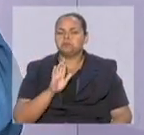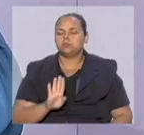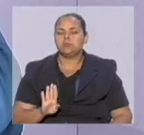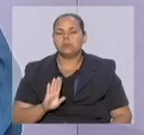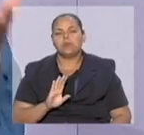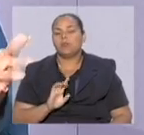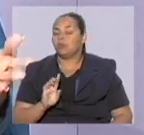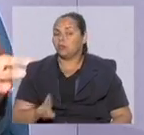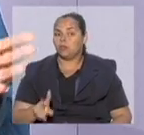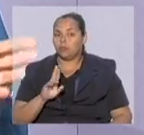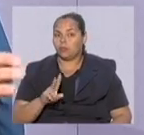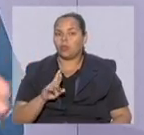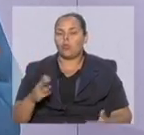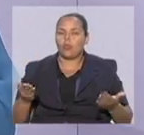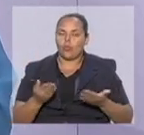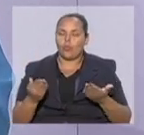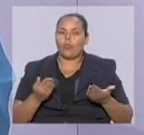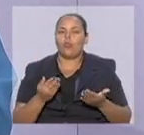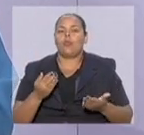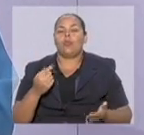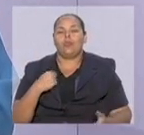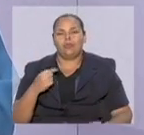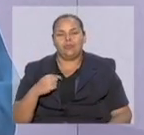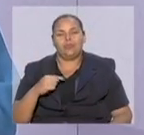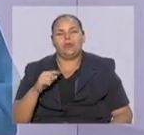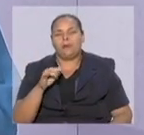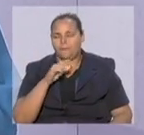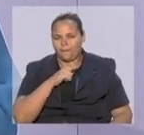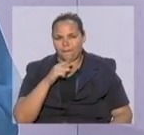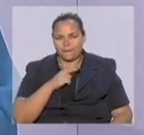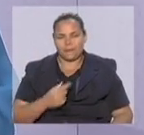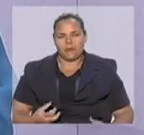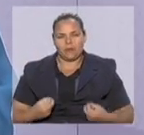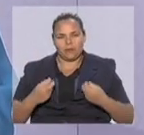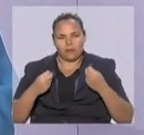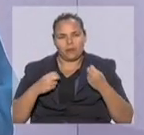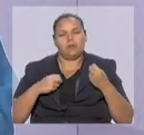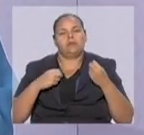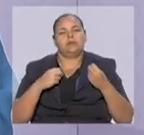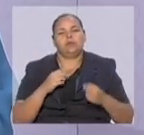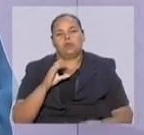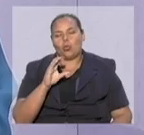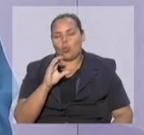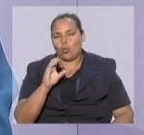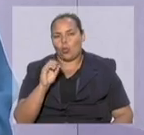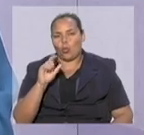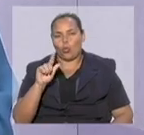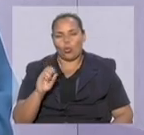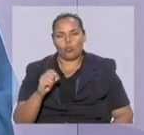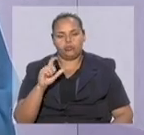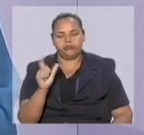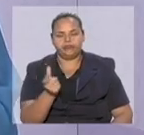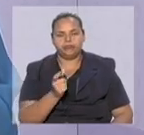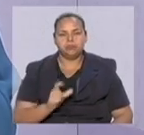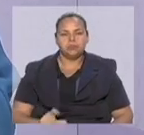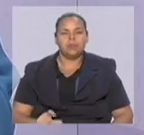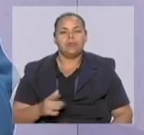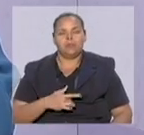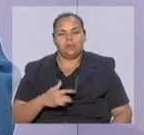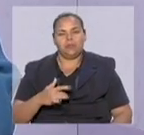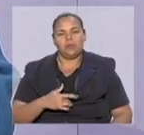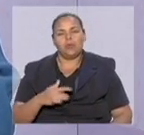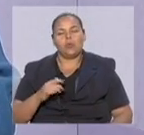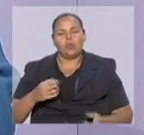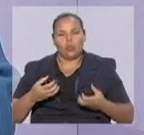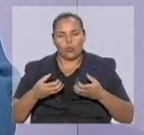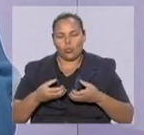na realidade não é. Hoje o câncer de colo e reto, que é o de intestino, é o segundo câncer mais comum em mulher. O câncer de colo